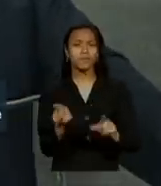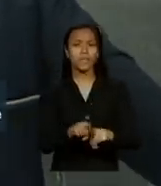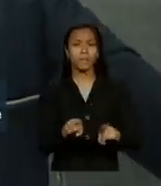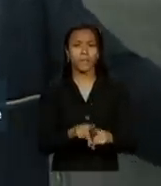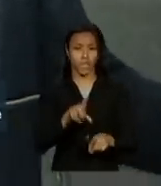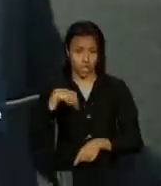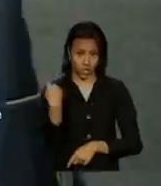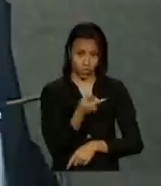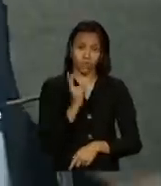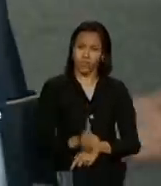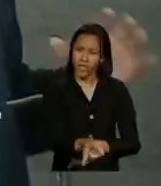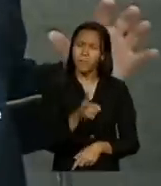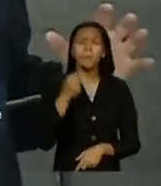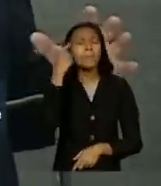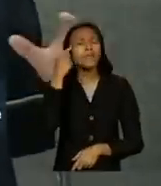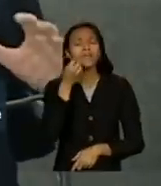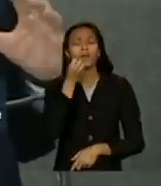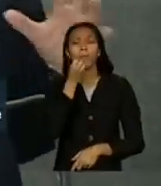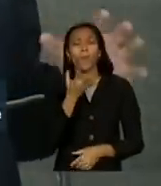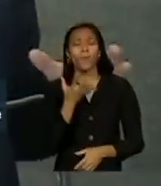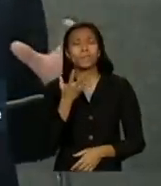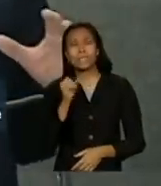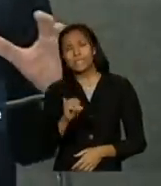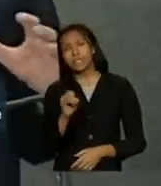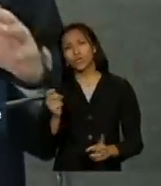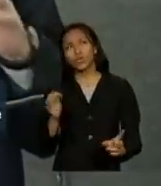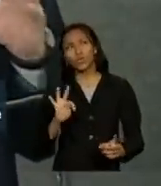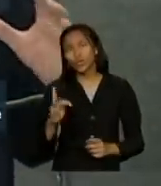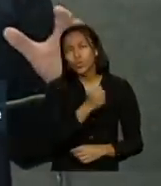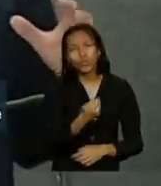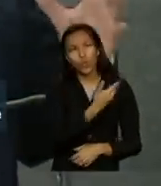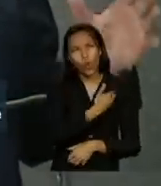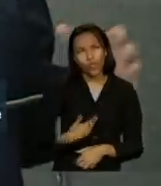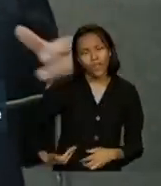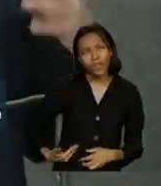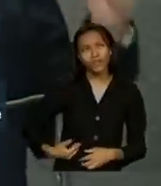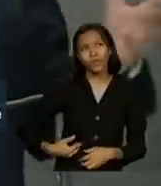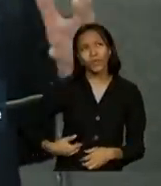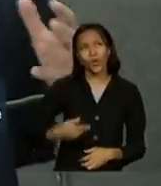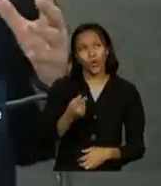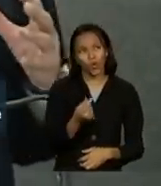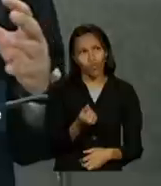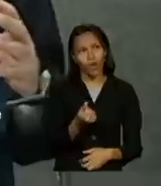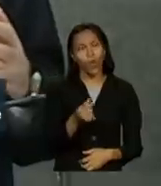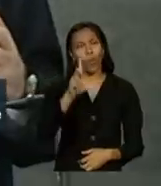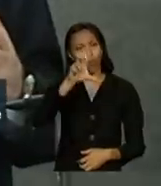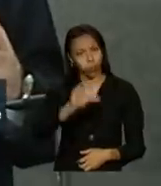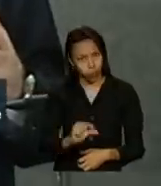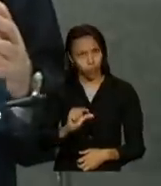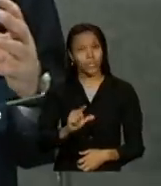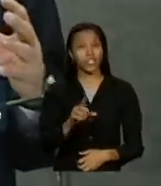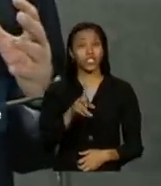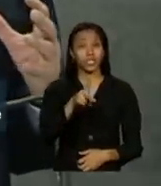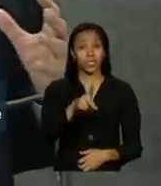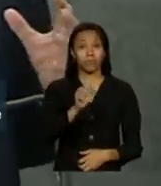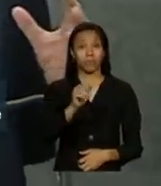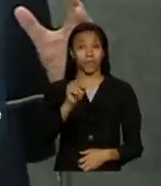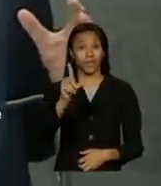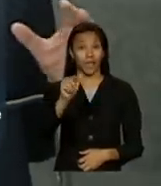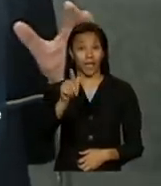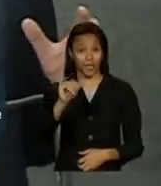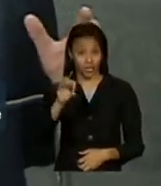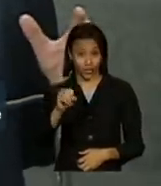gente sempre pensa assim bom se pudesse tudo público o custo eventualmente de pedagem etc não precisa cobrar é mais barato